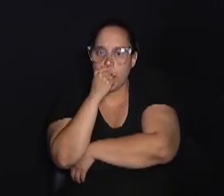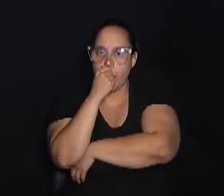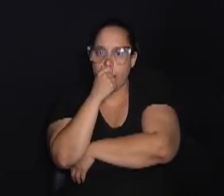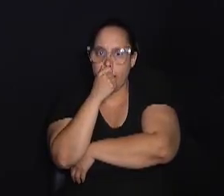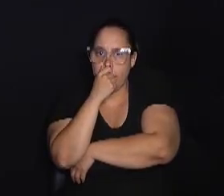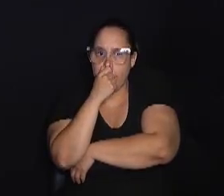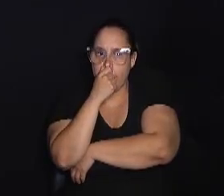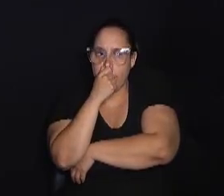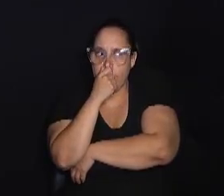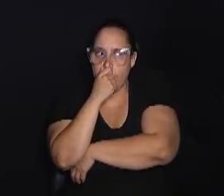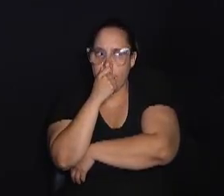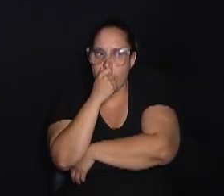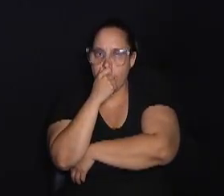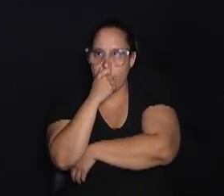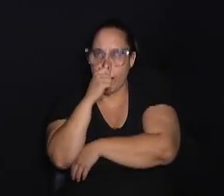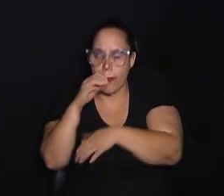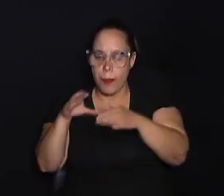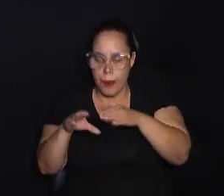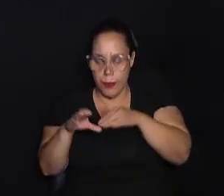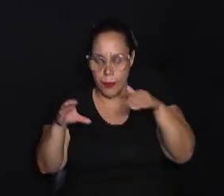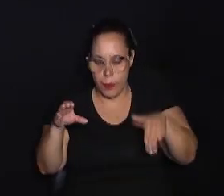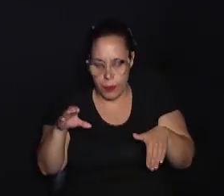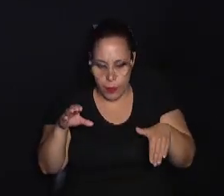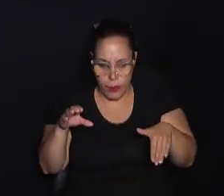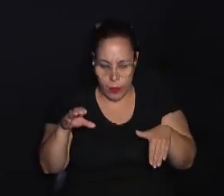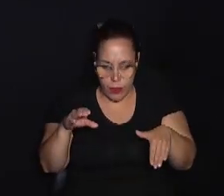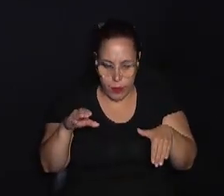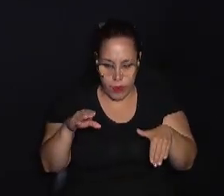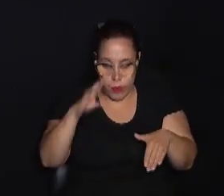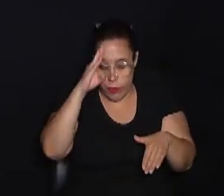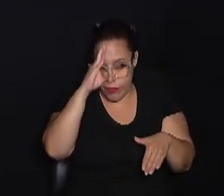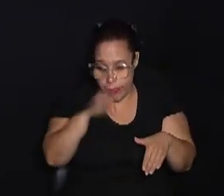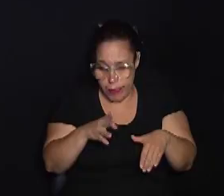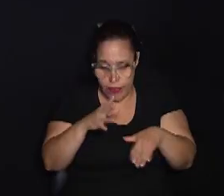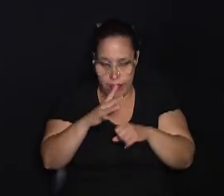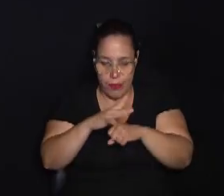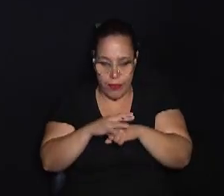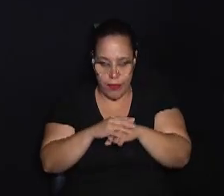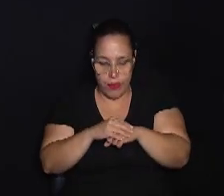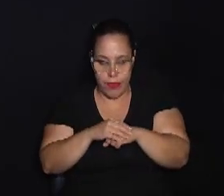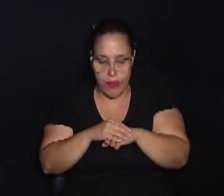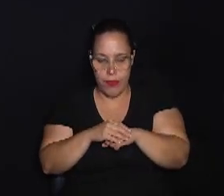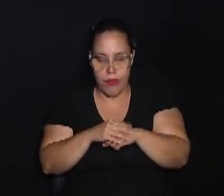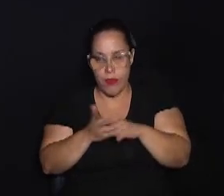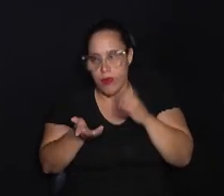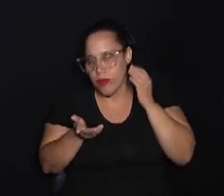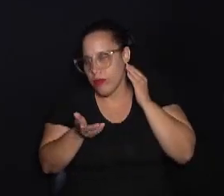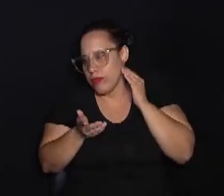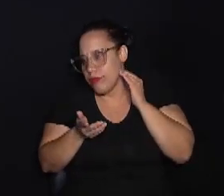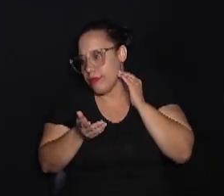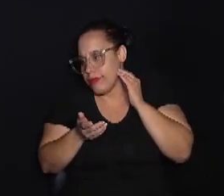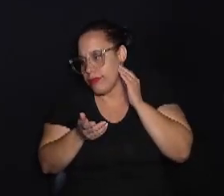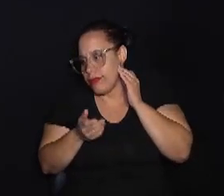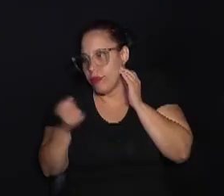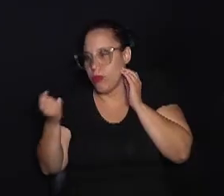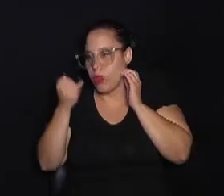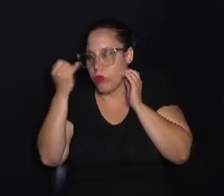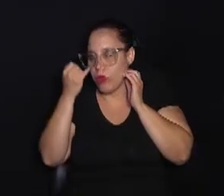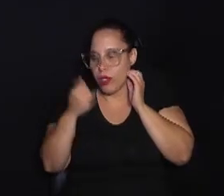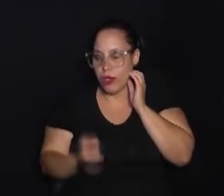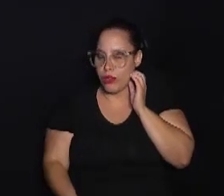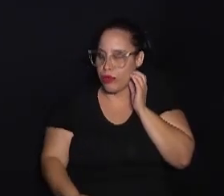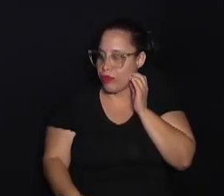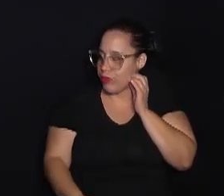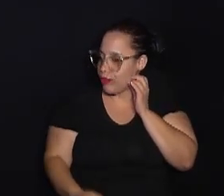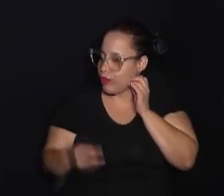com doenças, com isolamento, e garantir a gratuidade para esse segmento é algo muito importante.